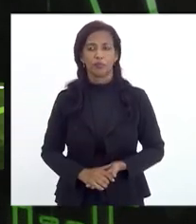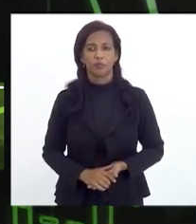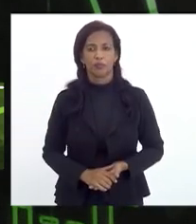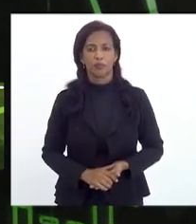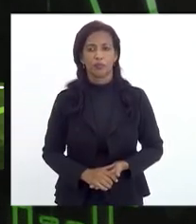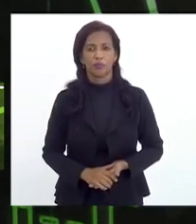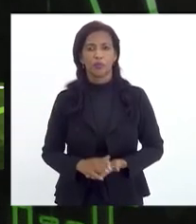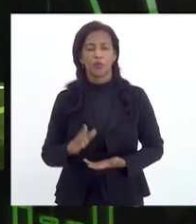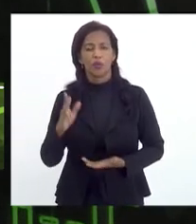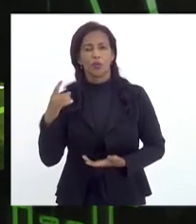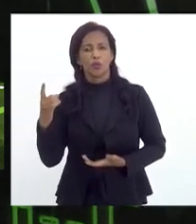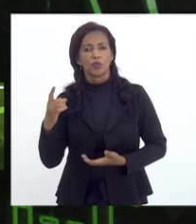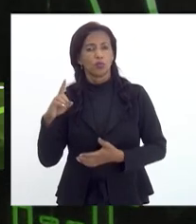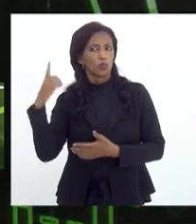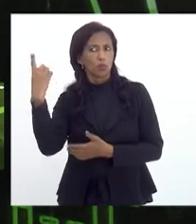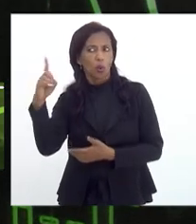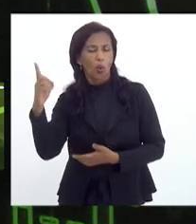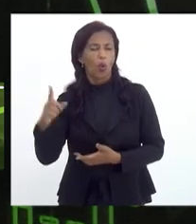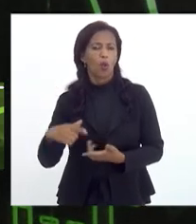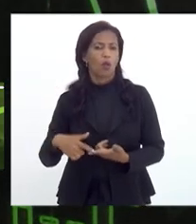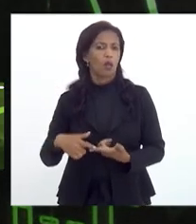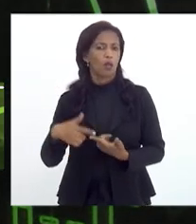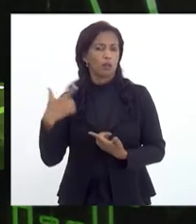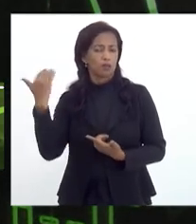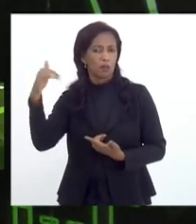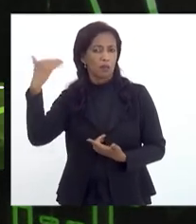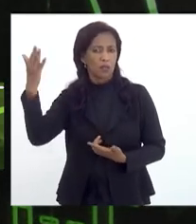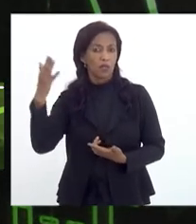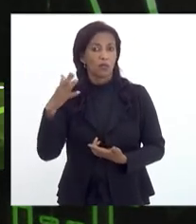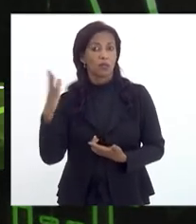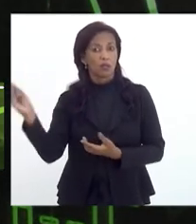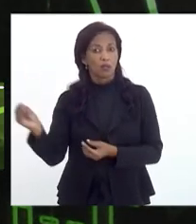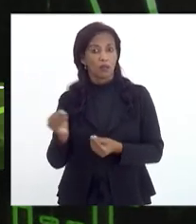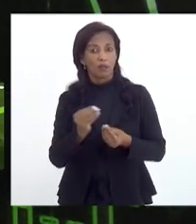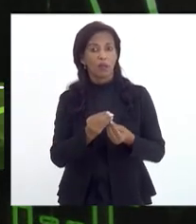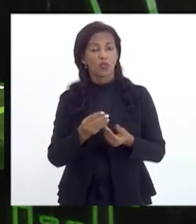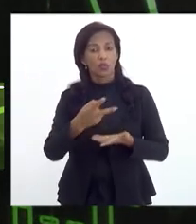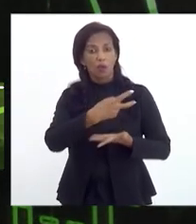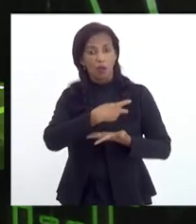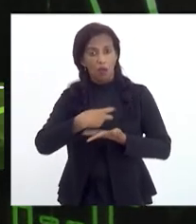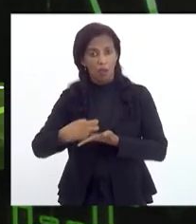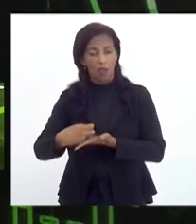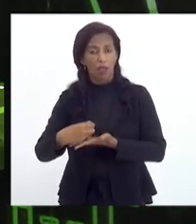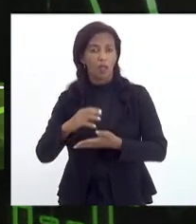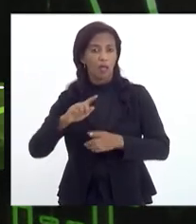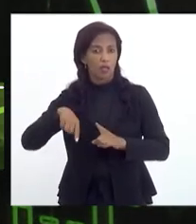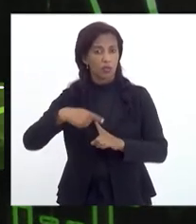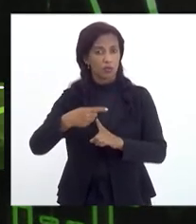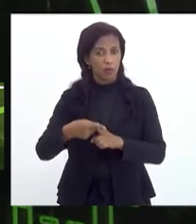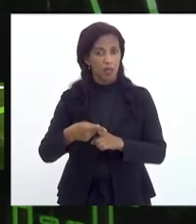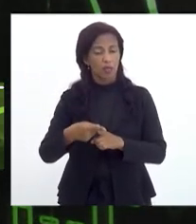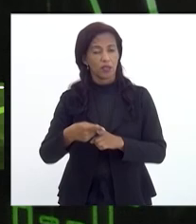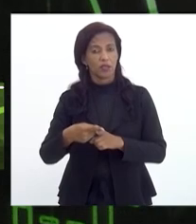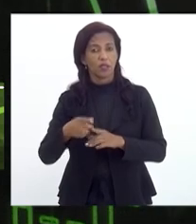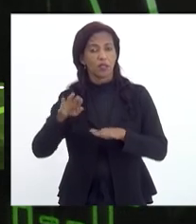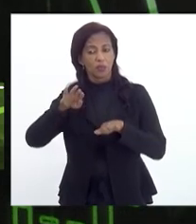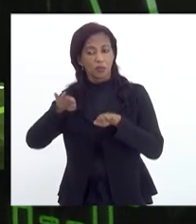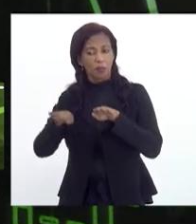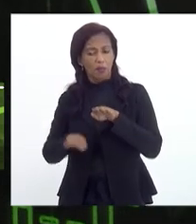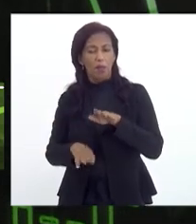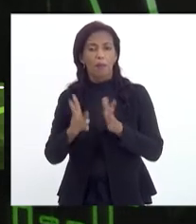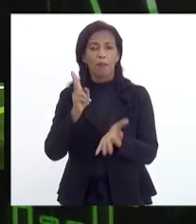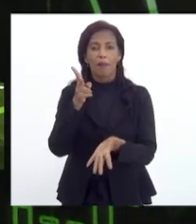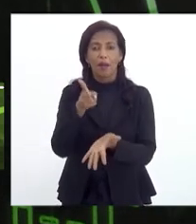Brent Ou do dólar Que está mais alto Faz com que O Rio Previdência Arrecade mais A gente coloca menos Mas sempre